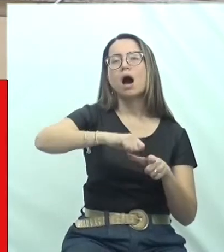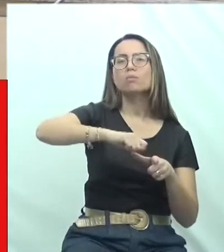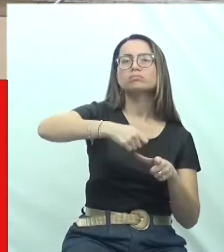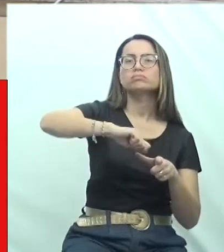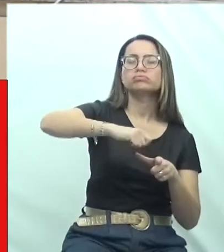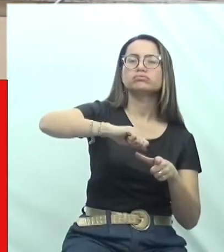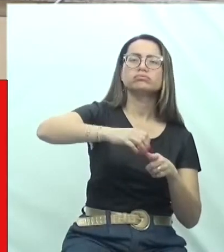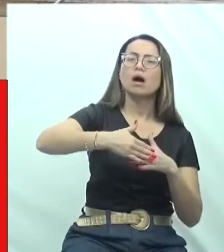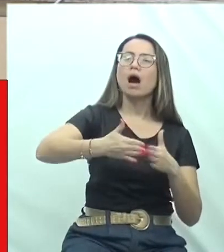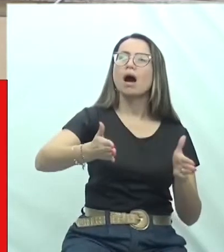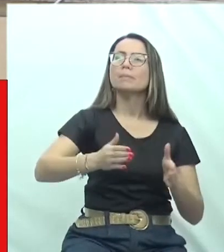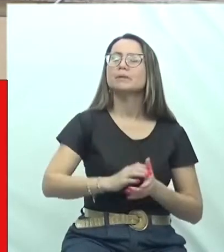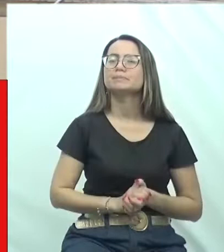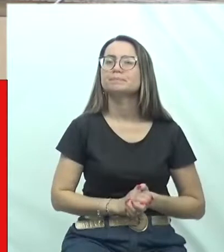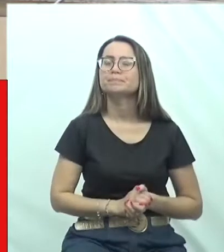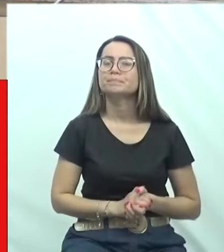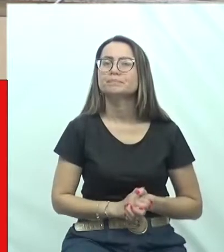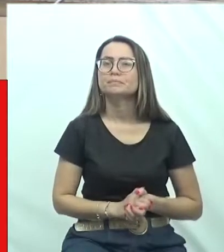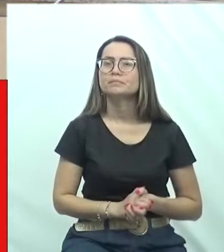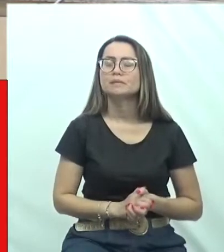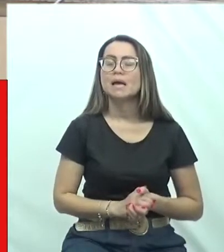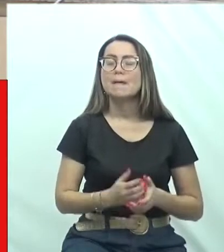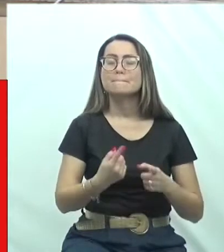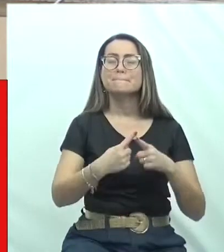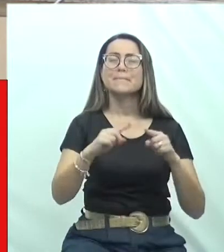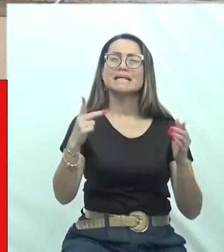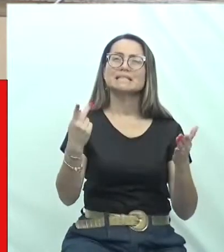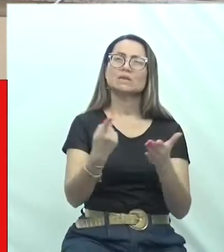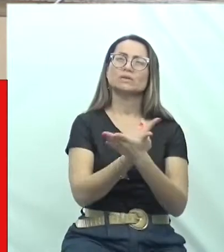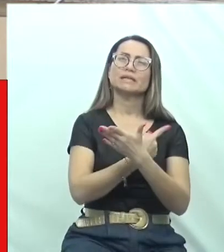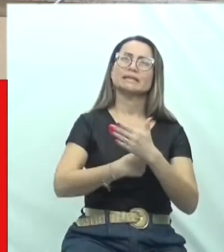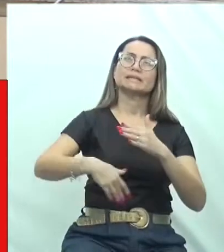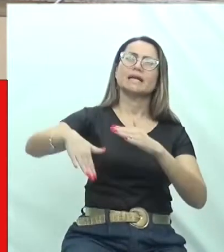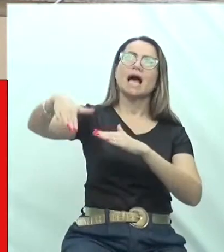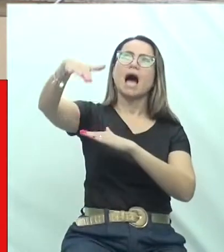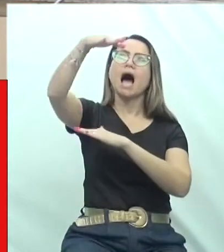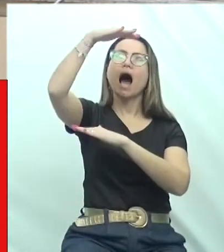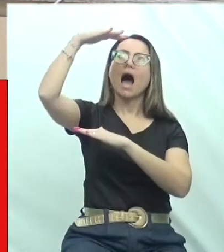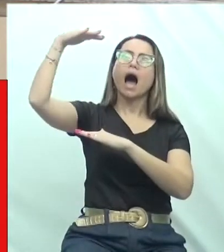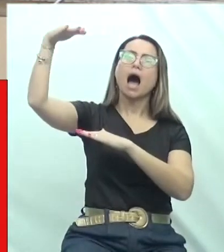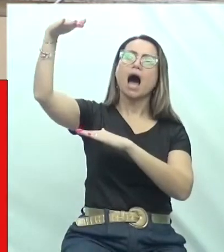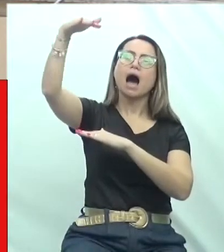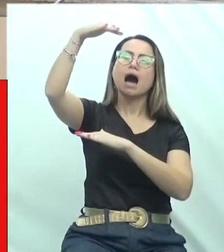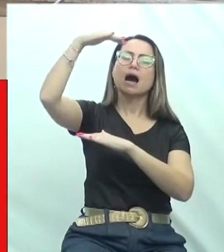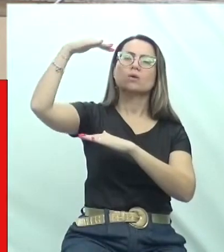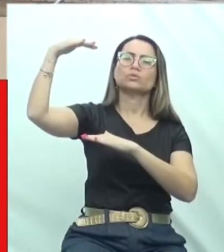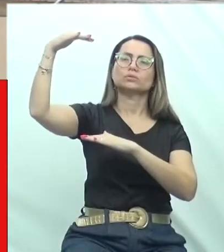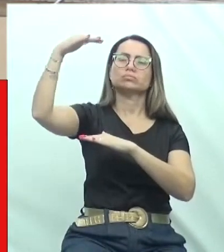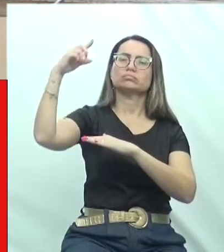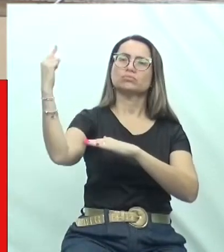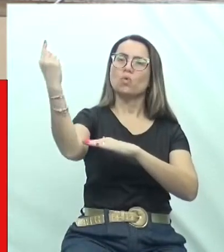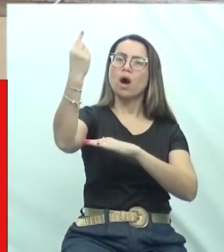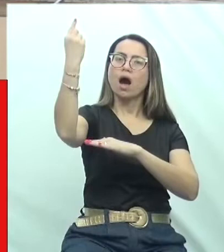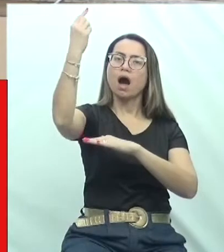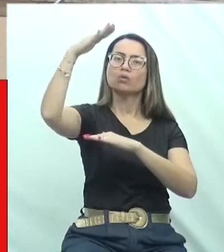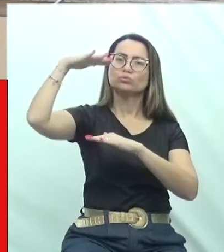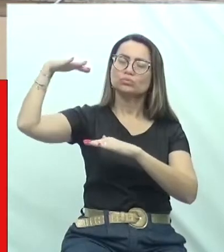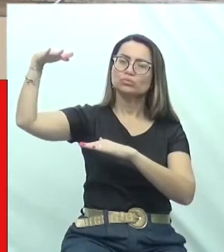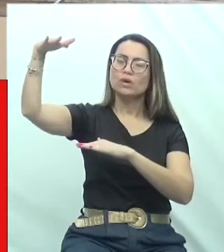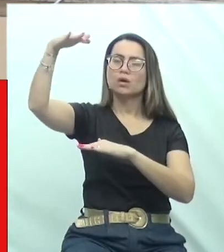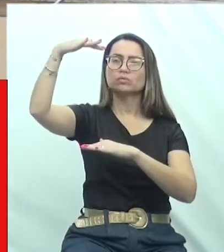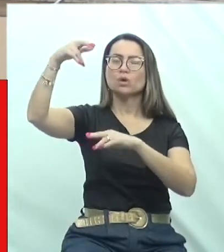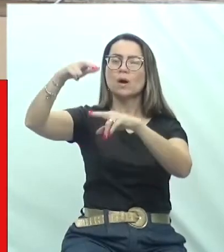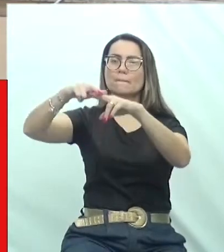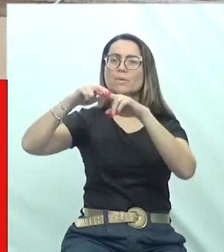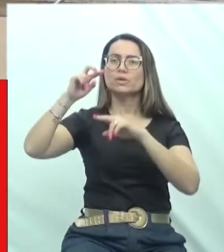isso acontece o quê? Em partes alta. O ar acumula na rede em partes alta. Por isso que as ventosas